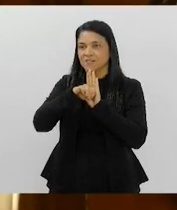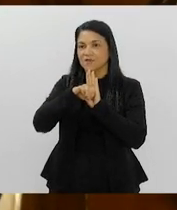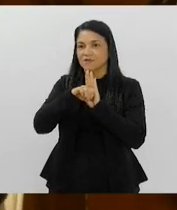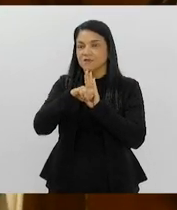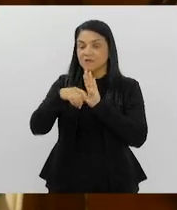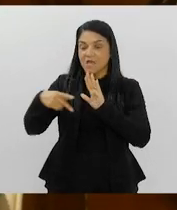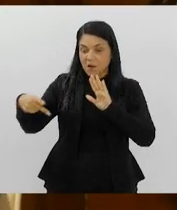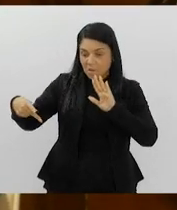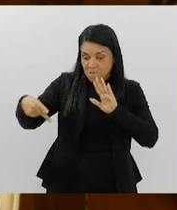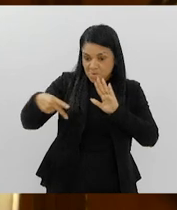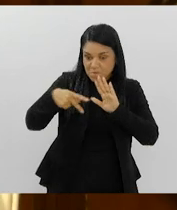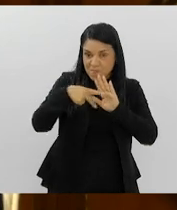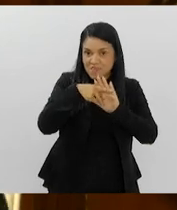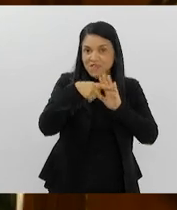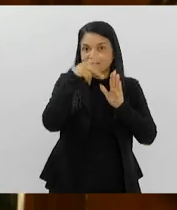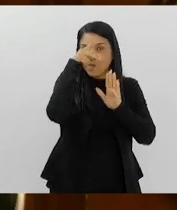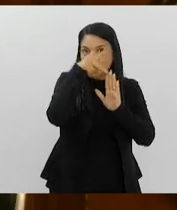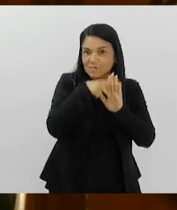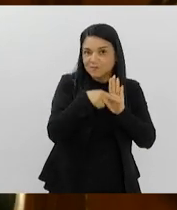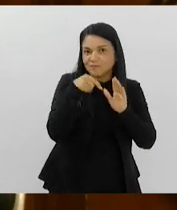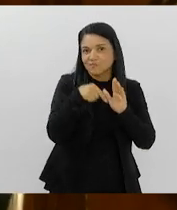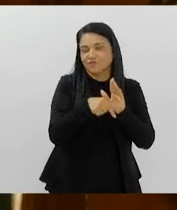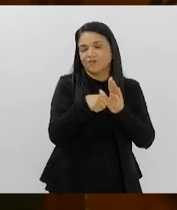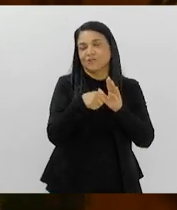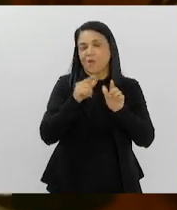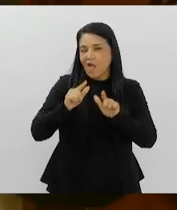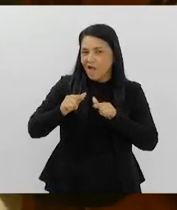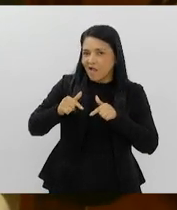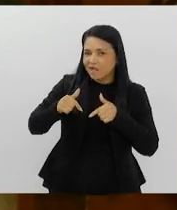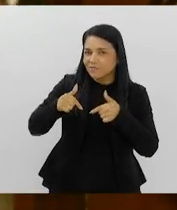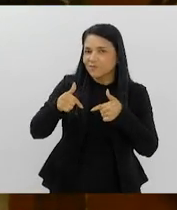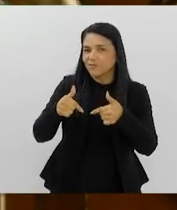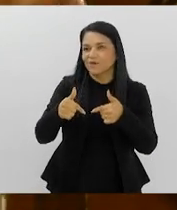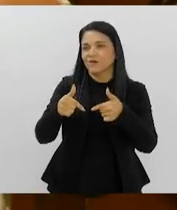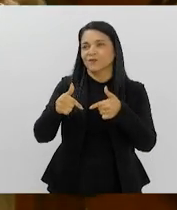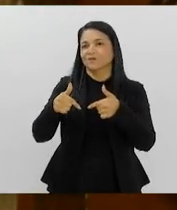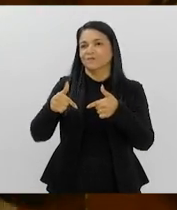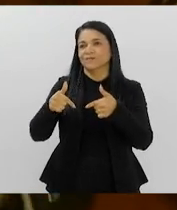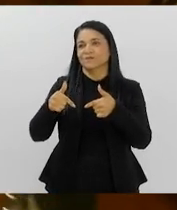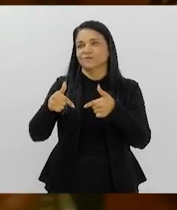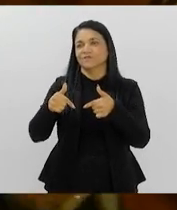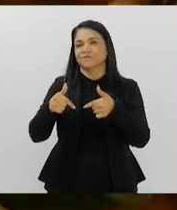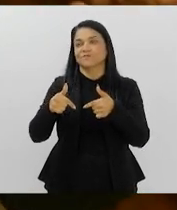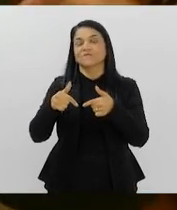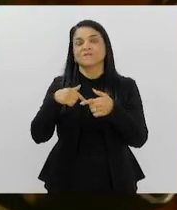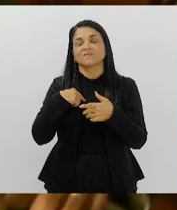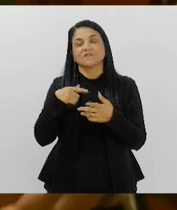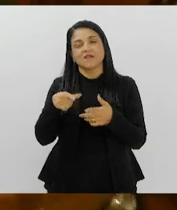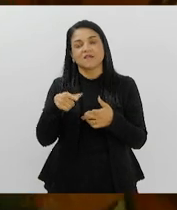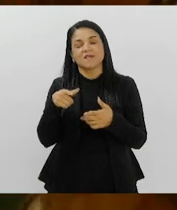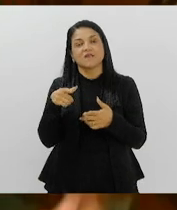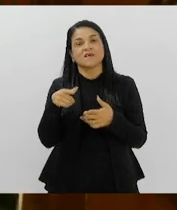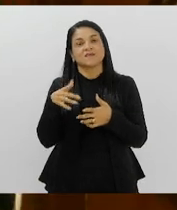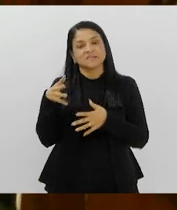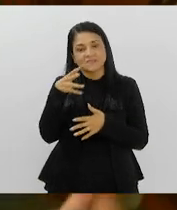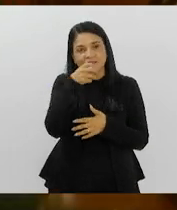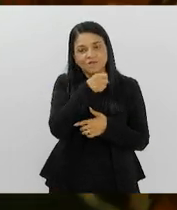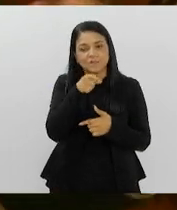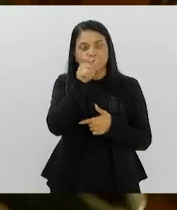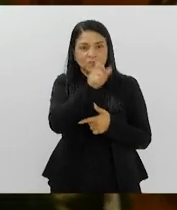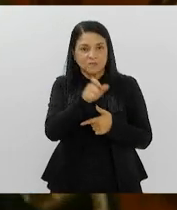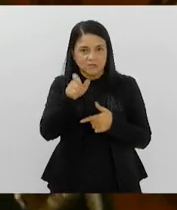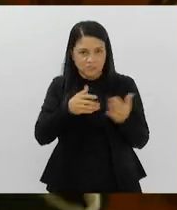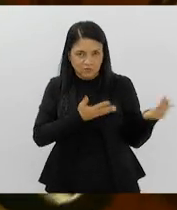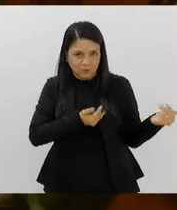a esse projeto, está lá regularmente atuando. Então, nós atuamos na prevenção, na recuperação. É notório que a recuperação